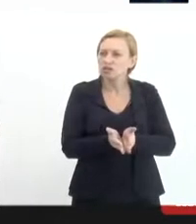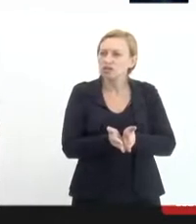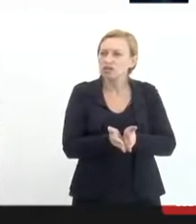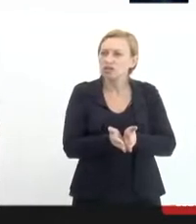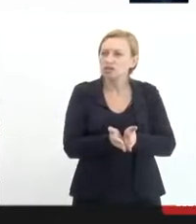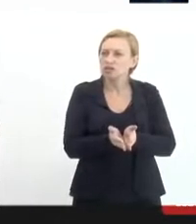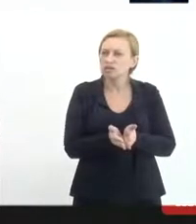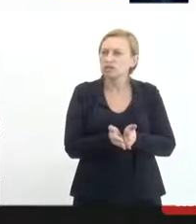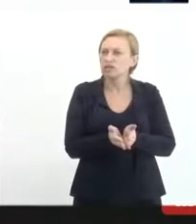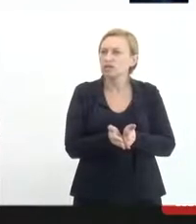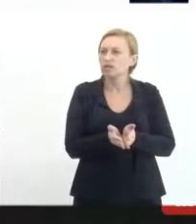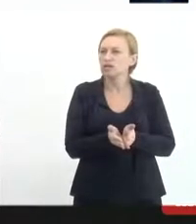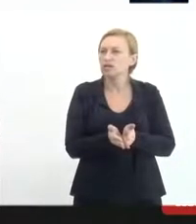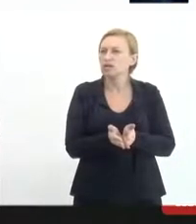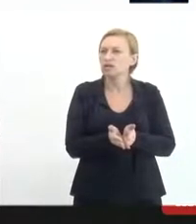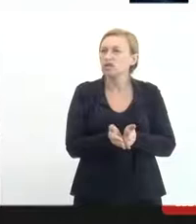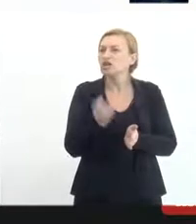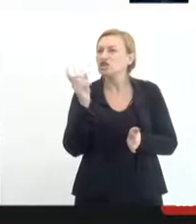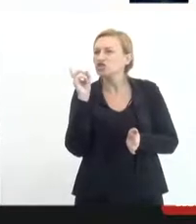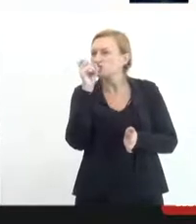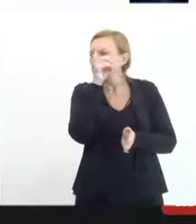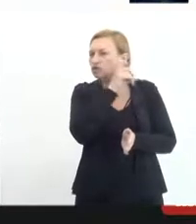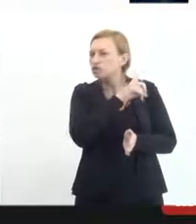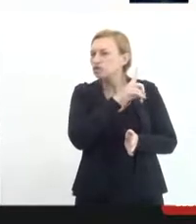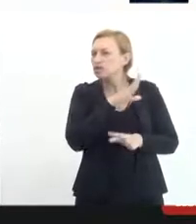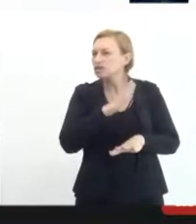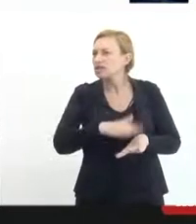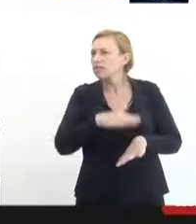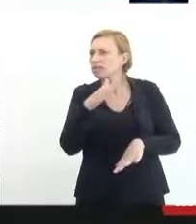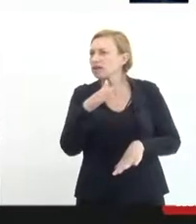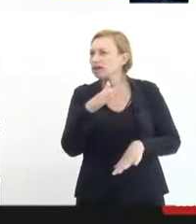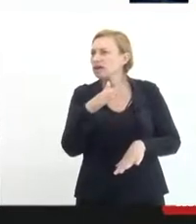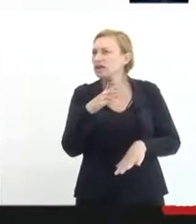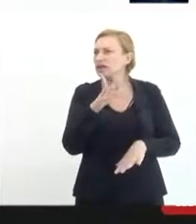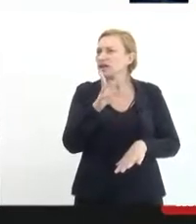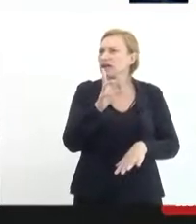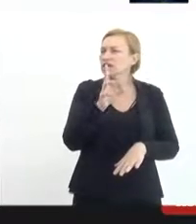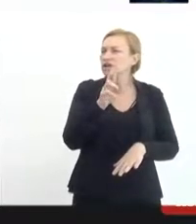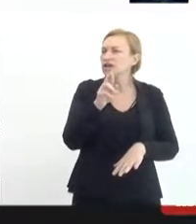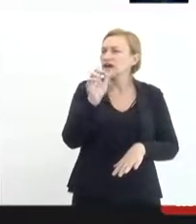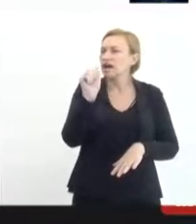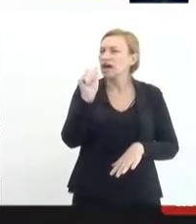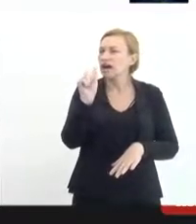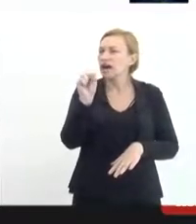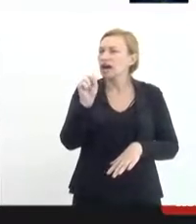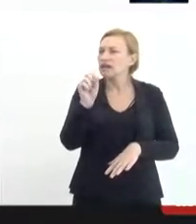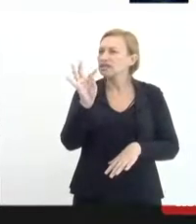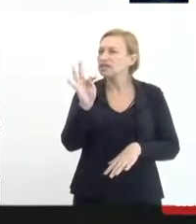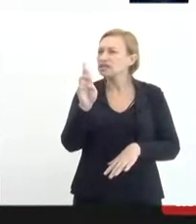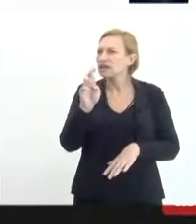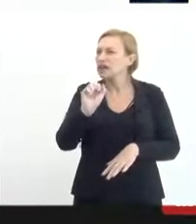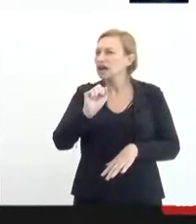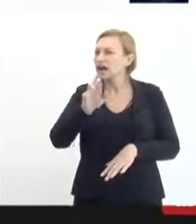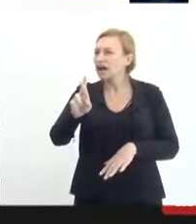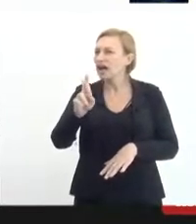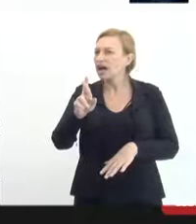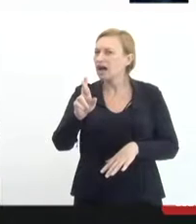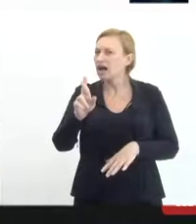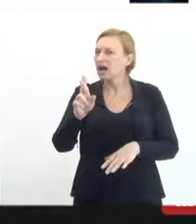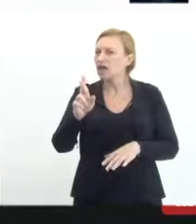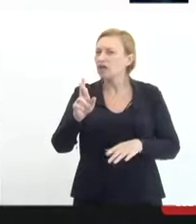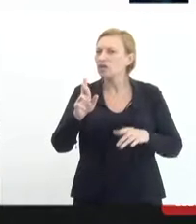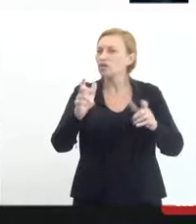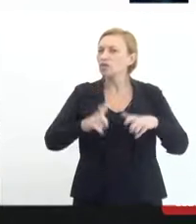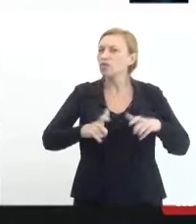supervenientes e uma dificuldade maior de rastrear origem e destino, sobretudo quando há